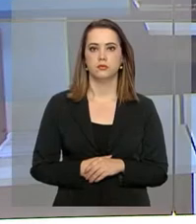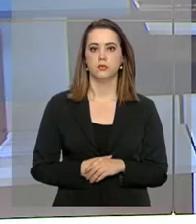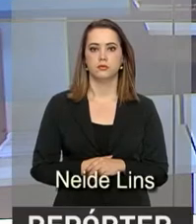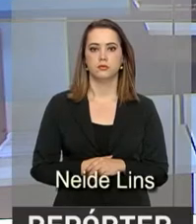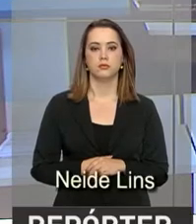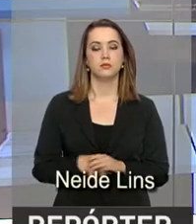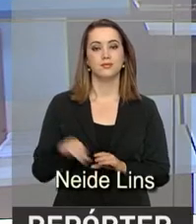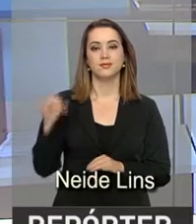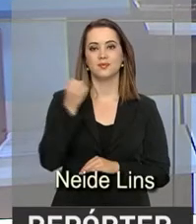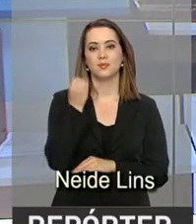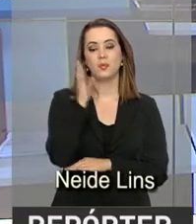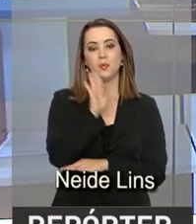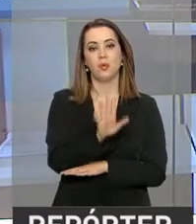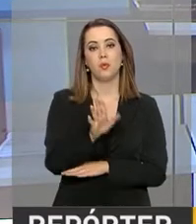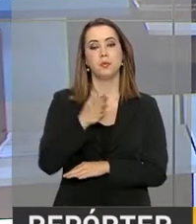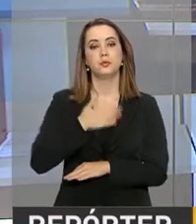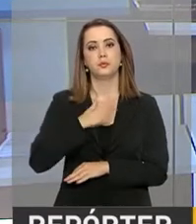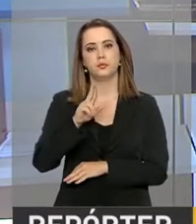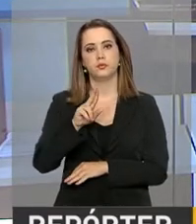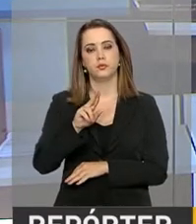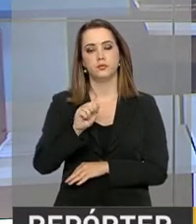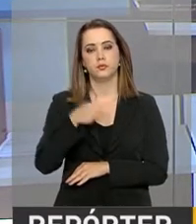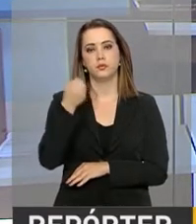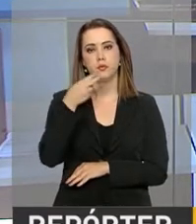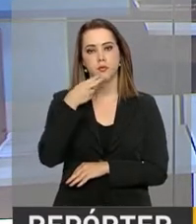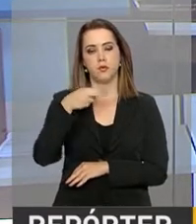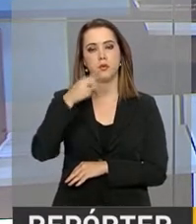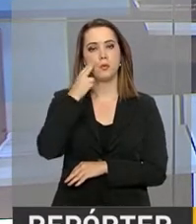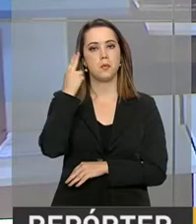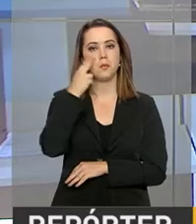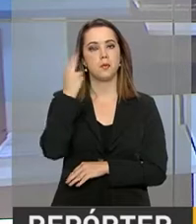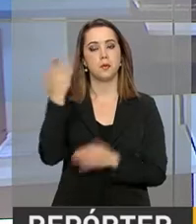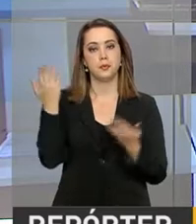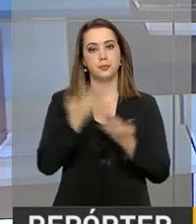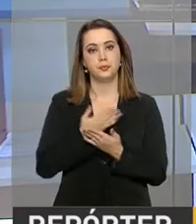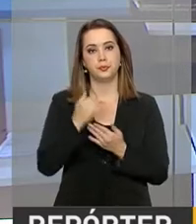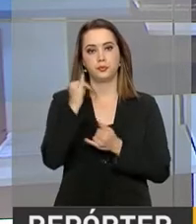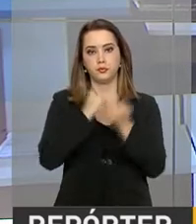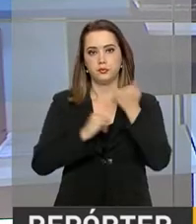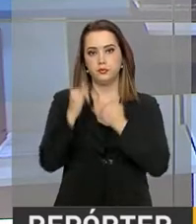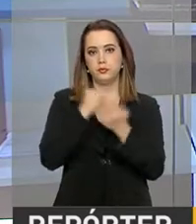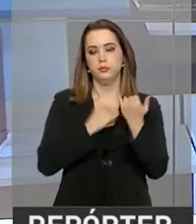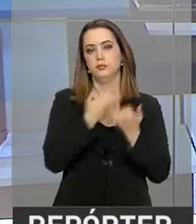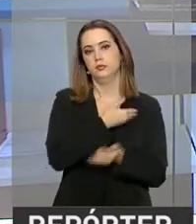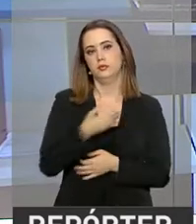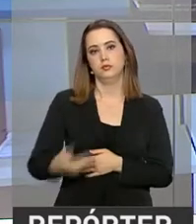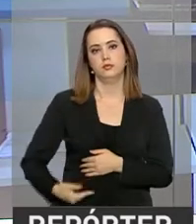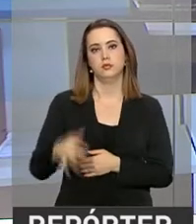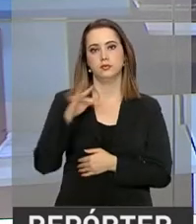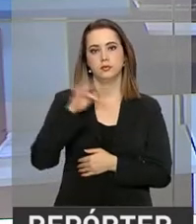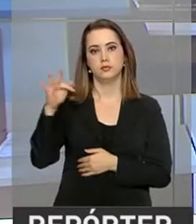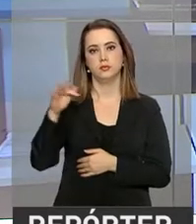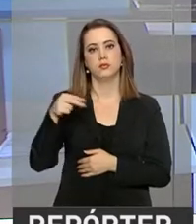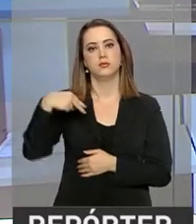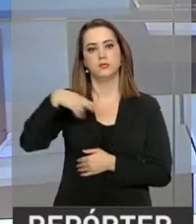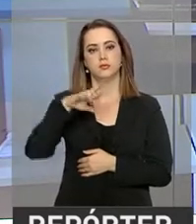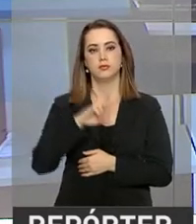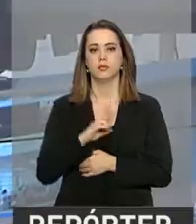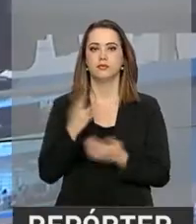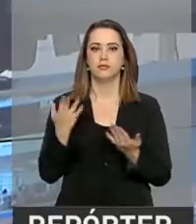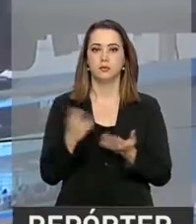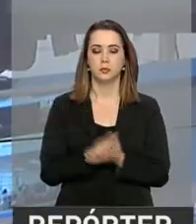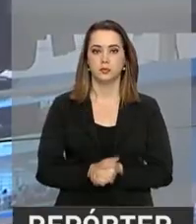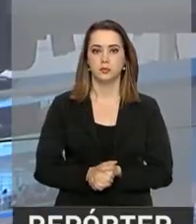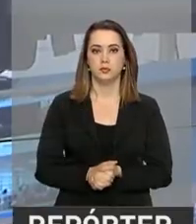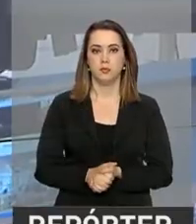olá boa tarde eu sou josé luiz filho a partir de agora trago pra você as notícias do governo federal aqui no repórter nbr